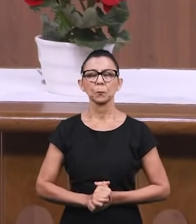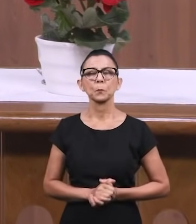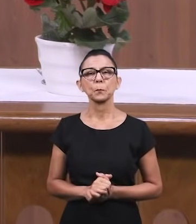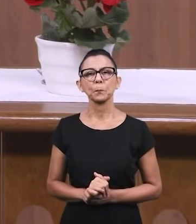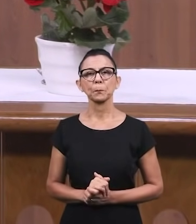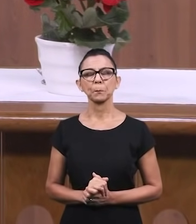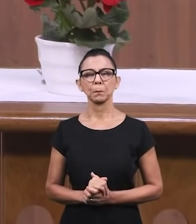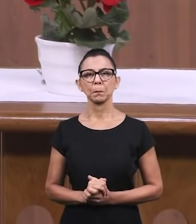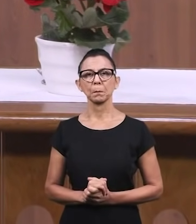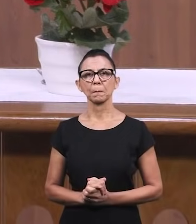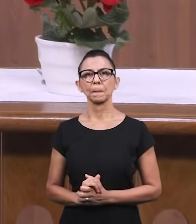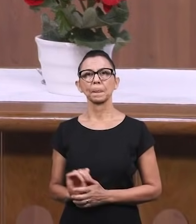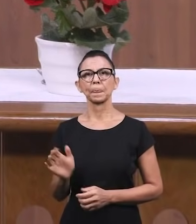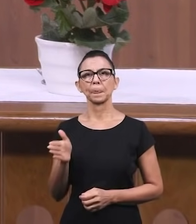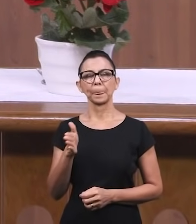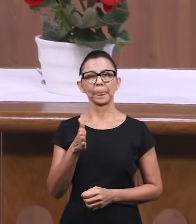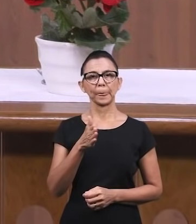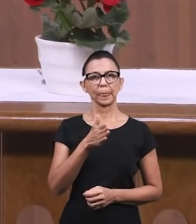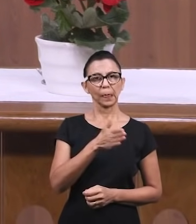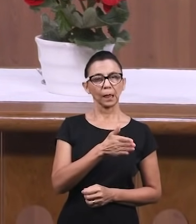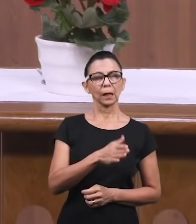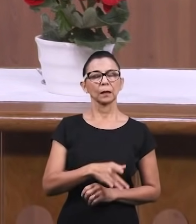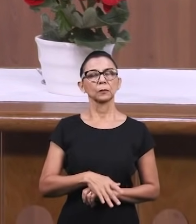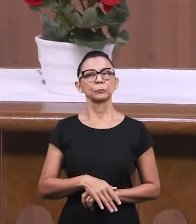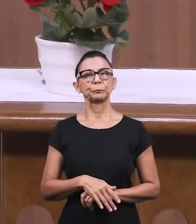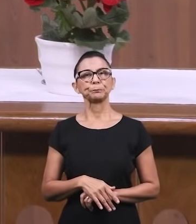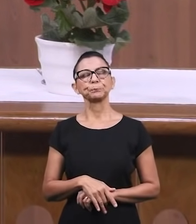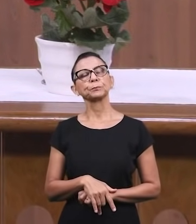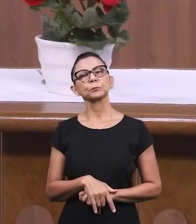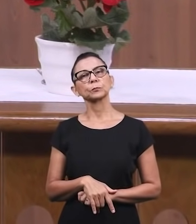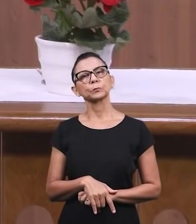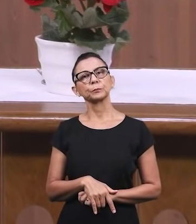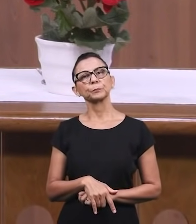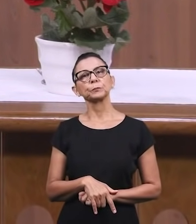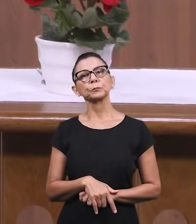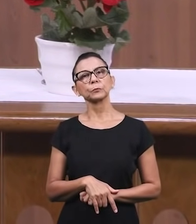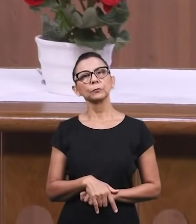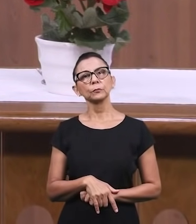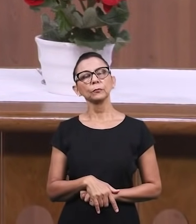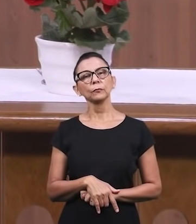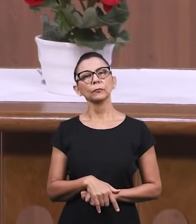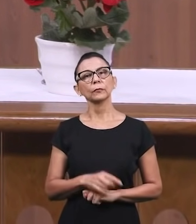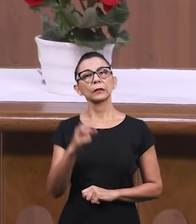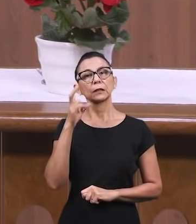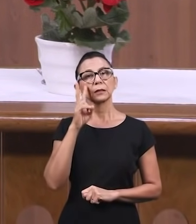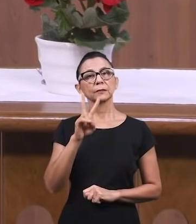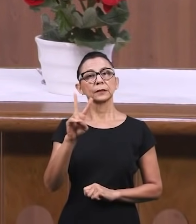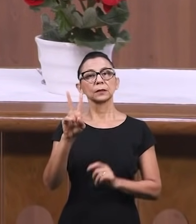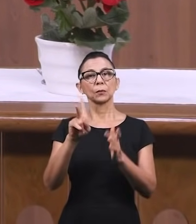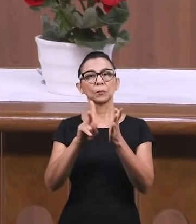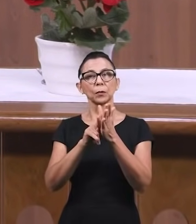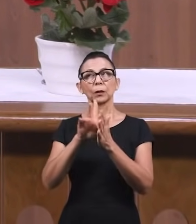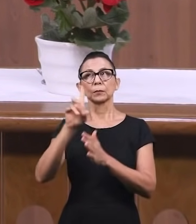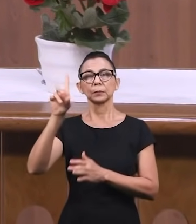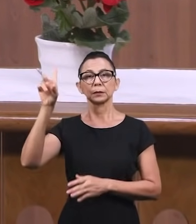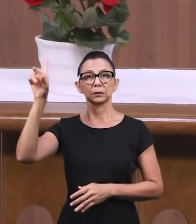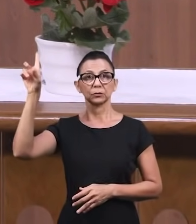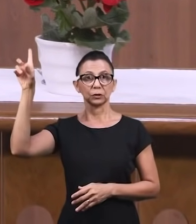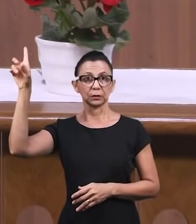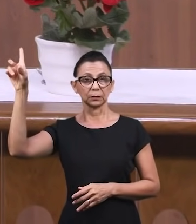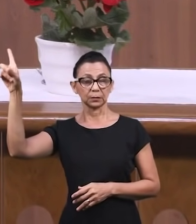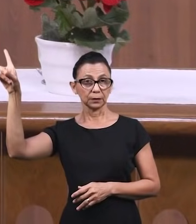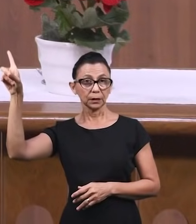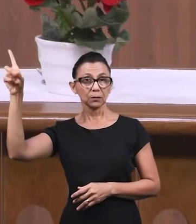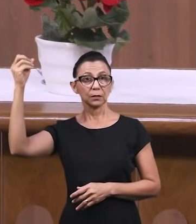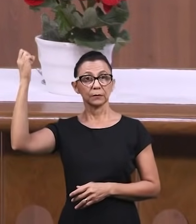As revelações de Deus, as visões de Deus, elas se cumprem,